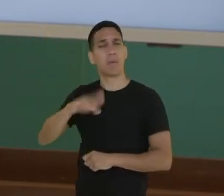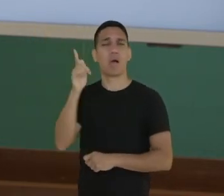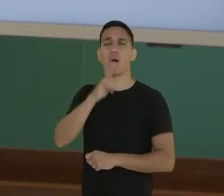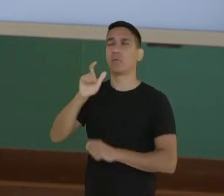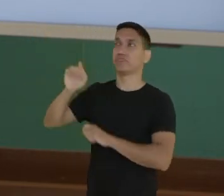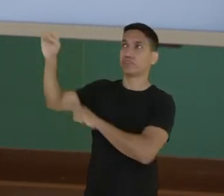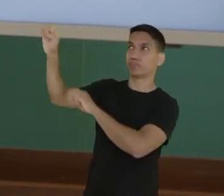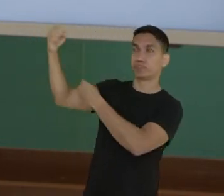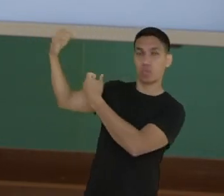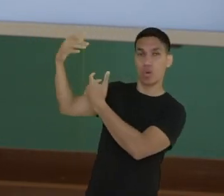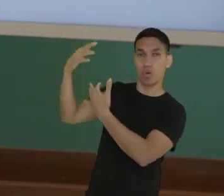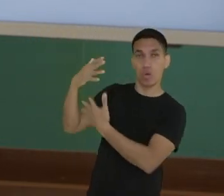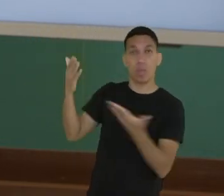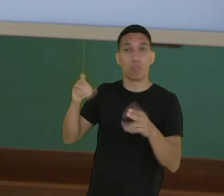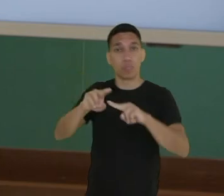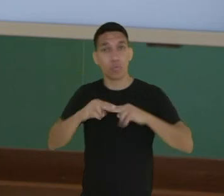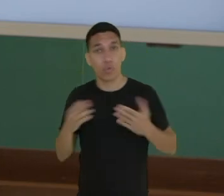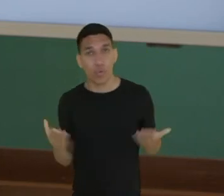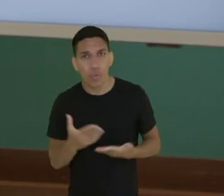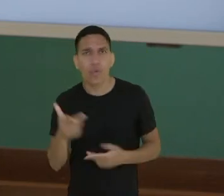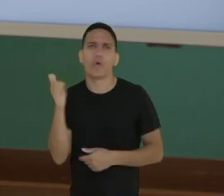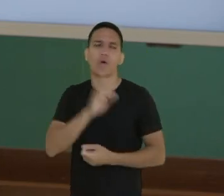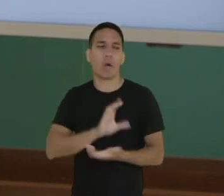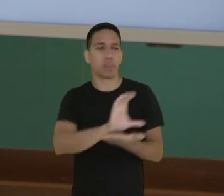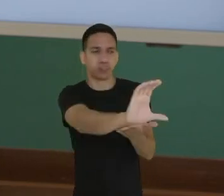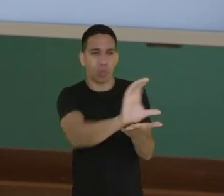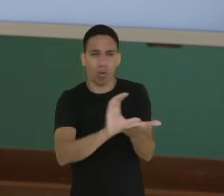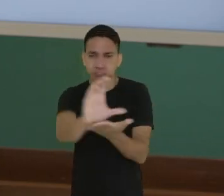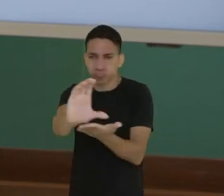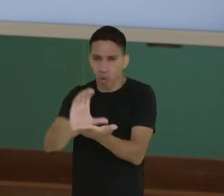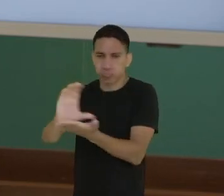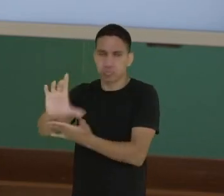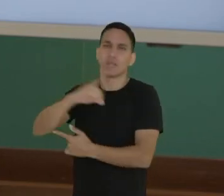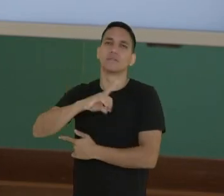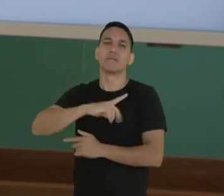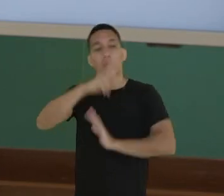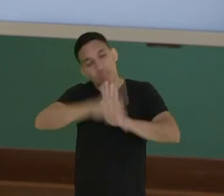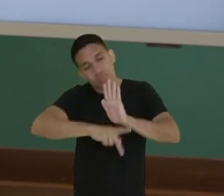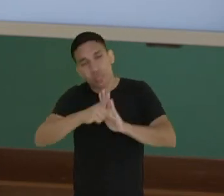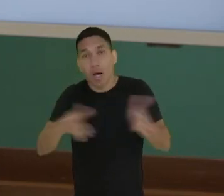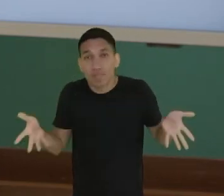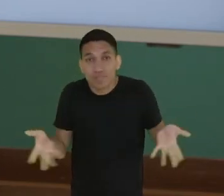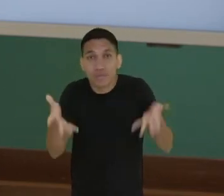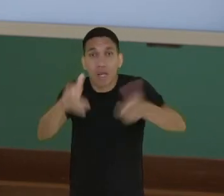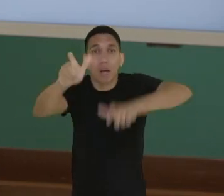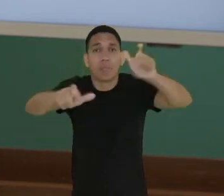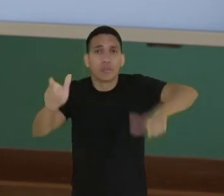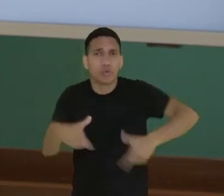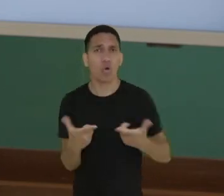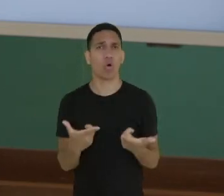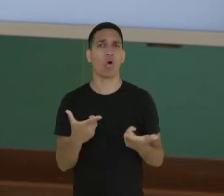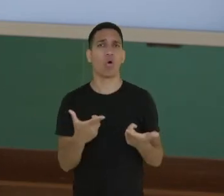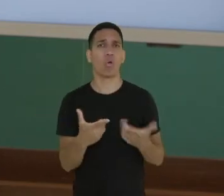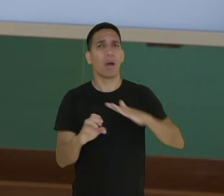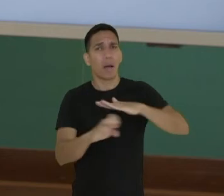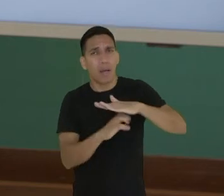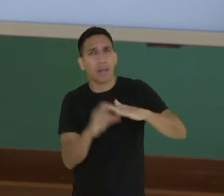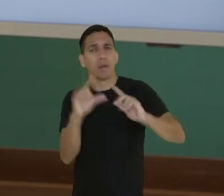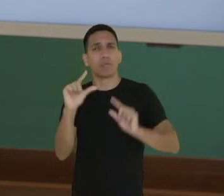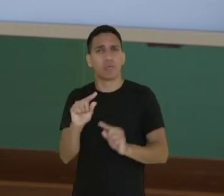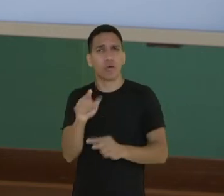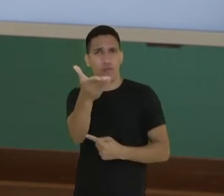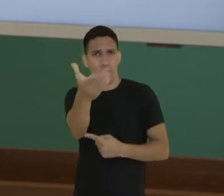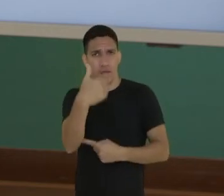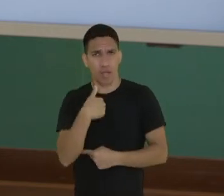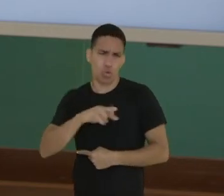isso que hoje, por exemplo, existem financiamentos, existem programas que incentivam o consumidor pequeno, você, eu, né, não a